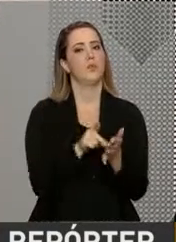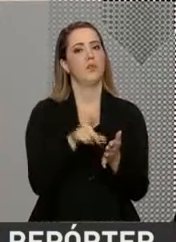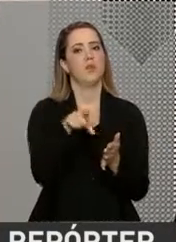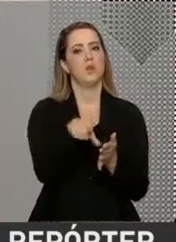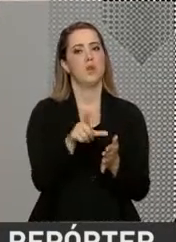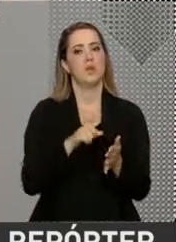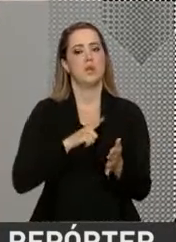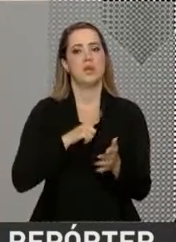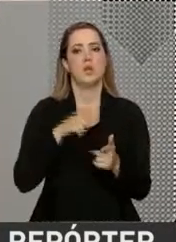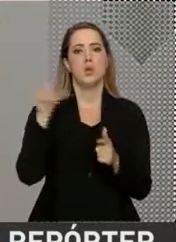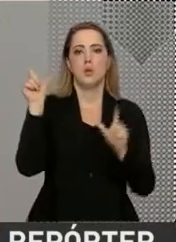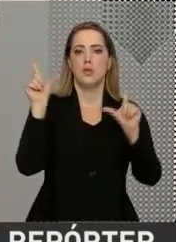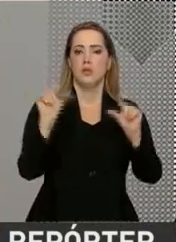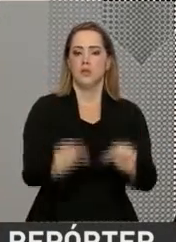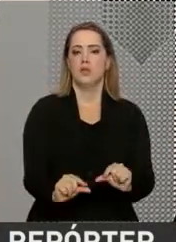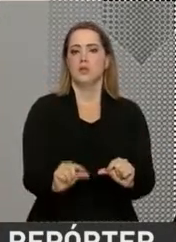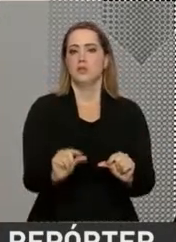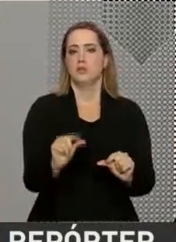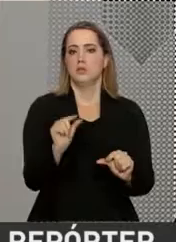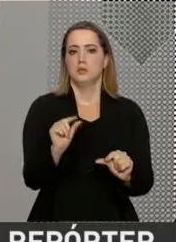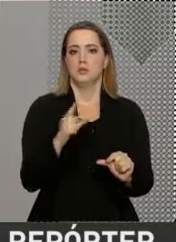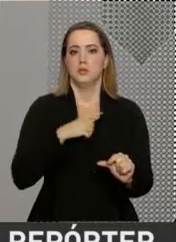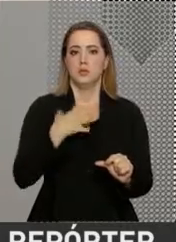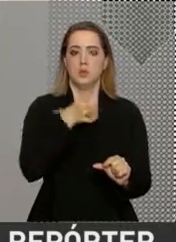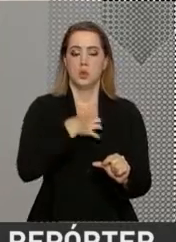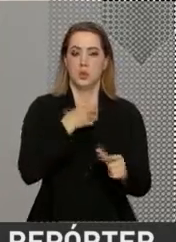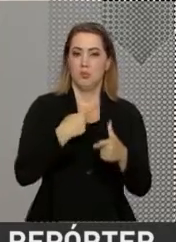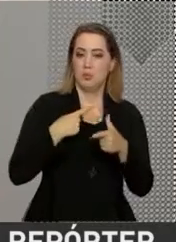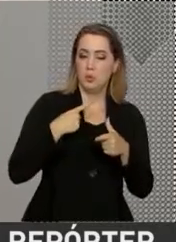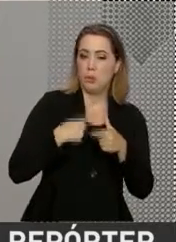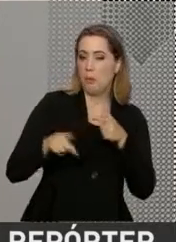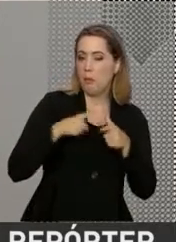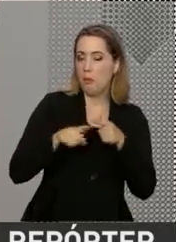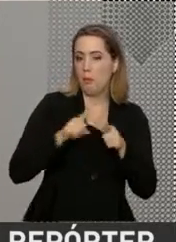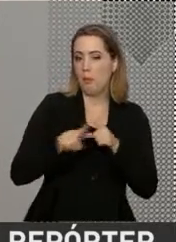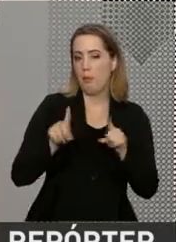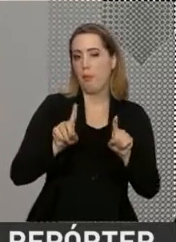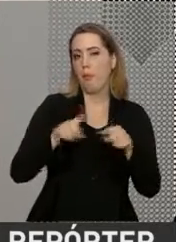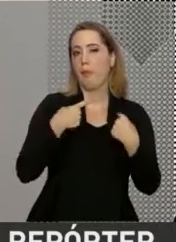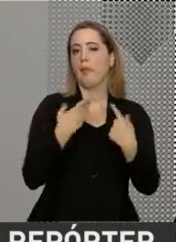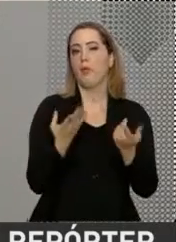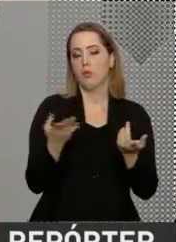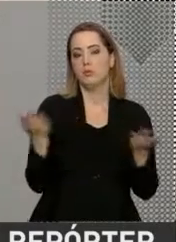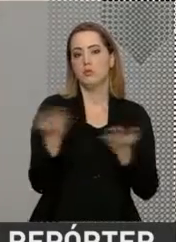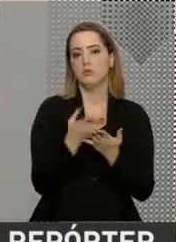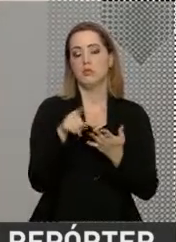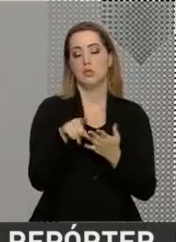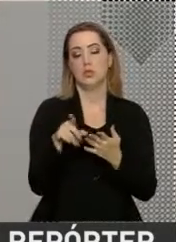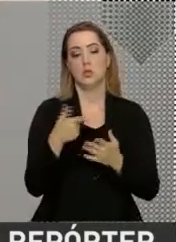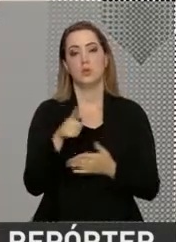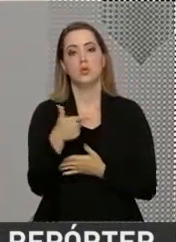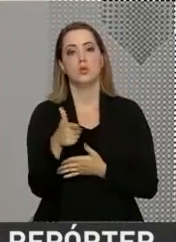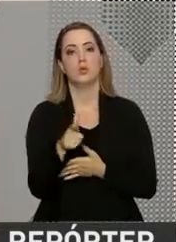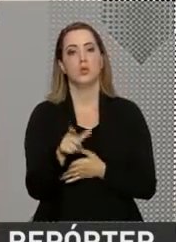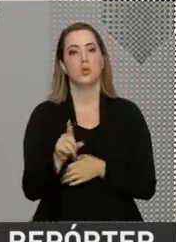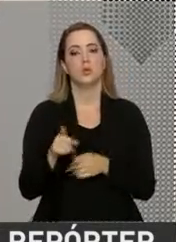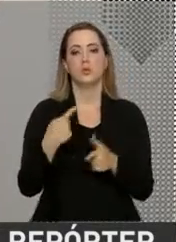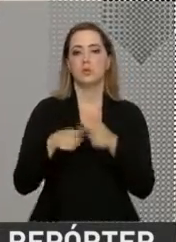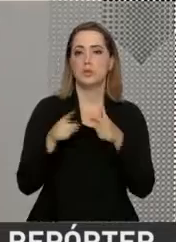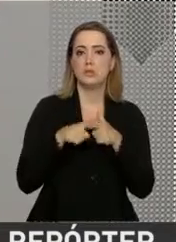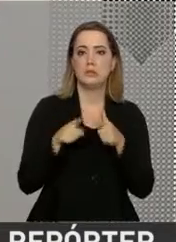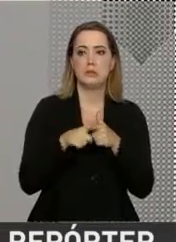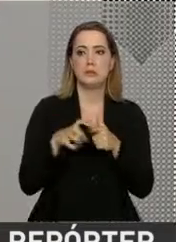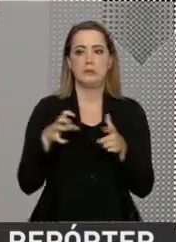são níveis muito baixos de efeitos colaterais, de efeitos adversos, né? Não tem efeitos colaterais